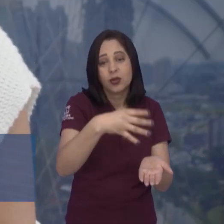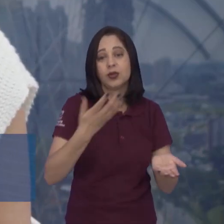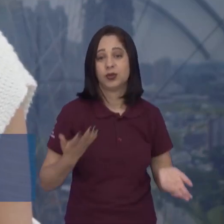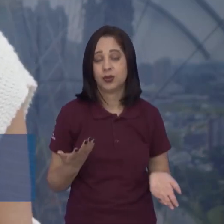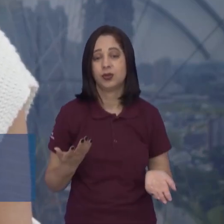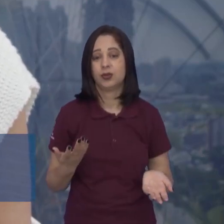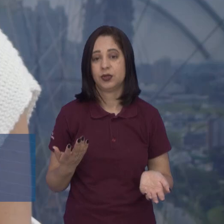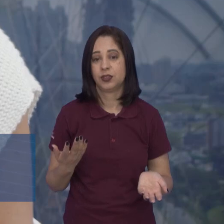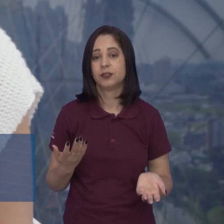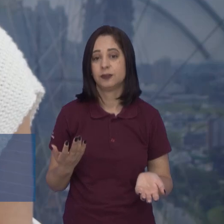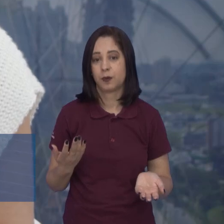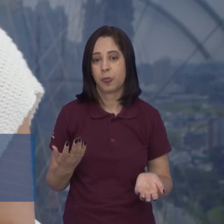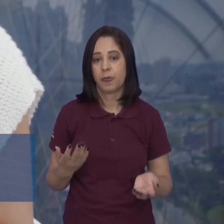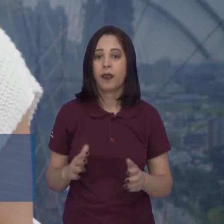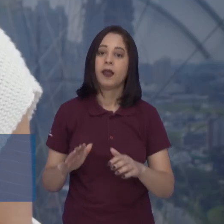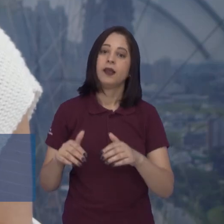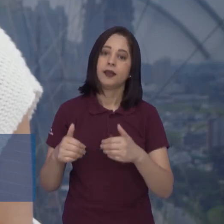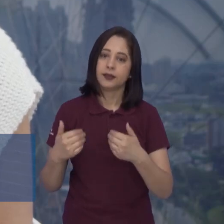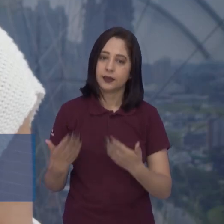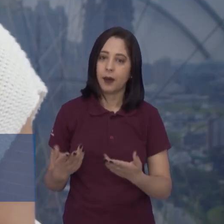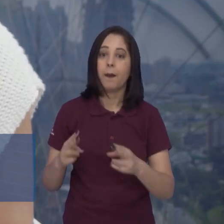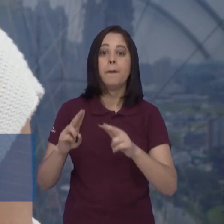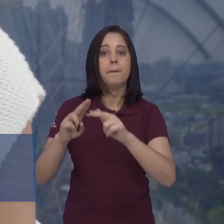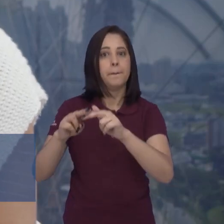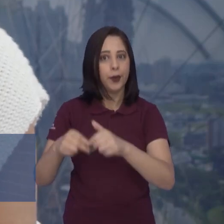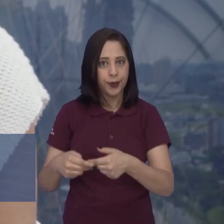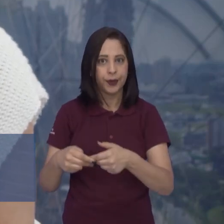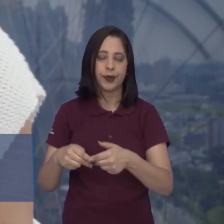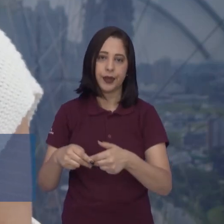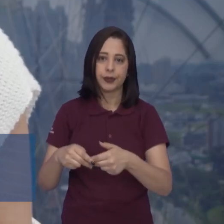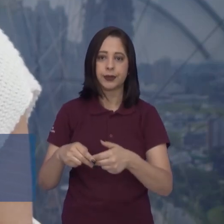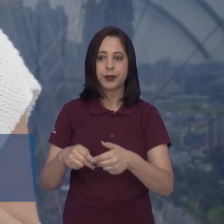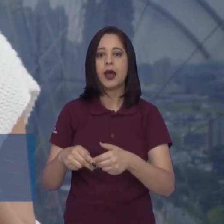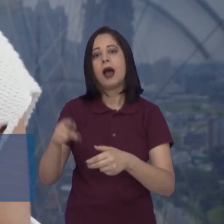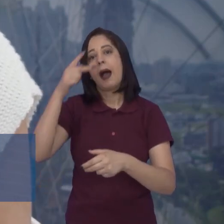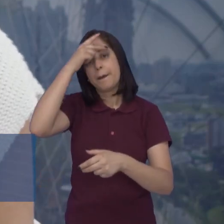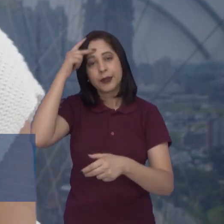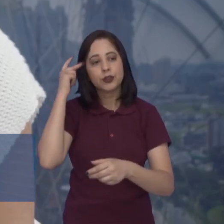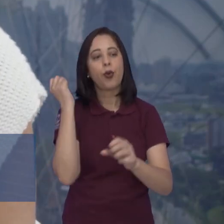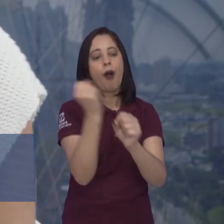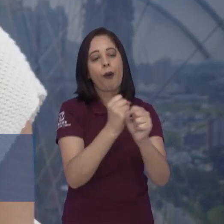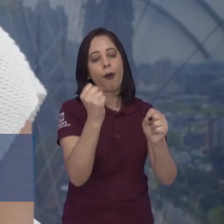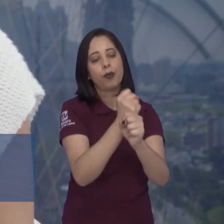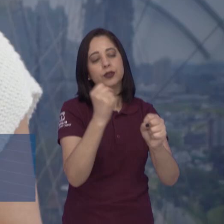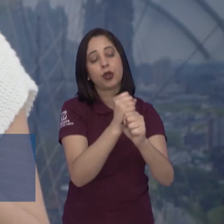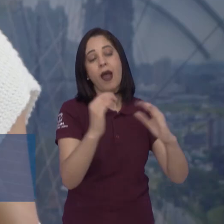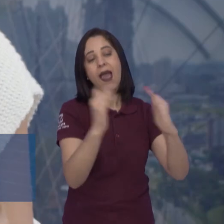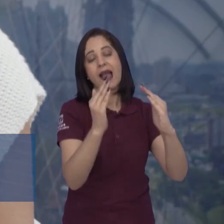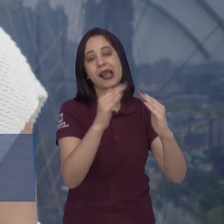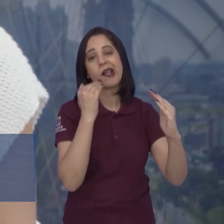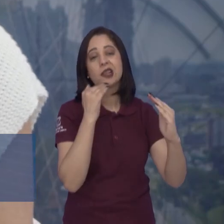Muitas vezes as soluções que se encontram é uma alta construção da infraestrutura urbana. Isso também sobrecarga